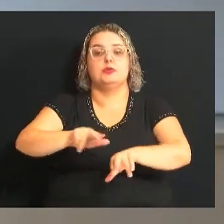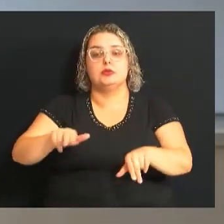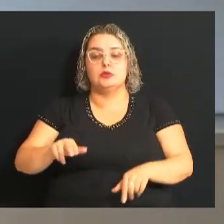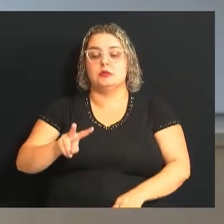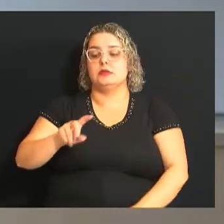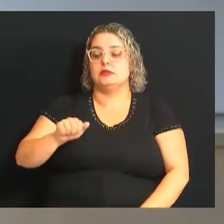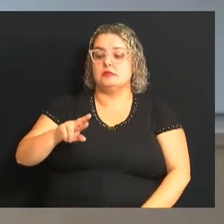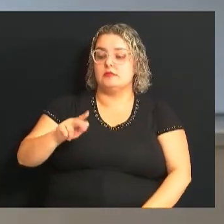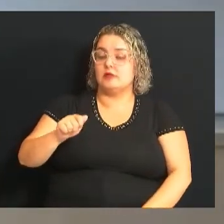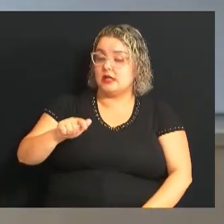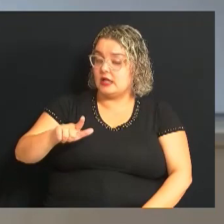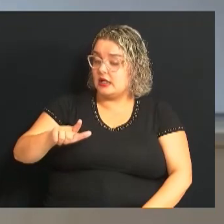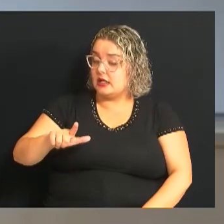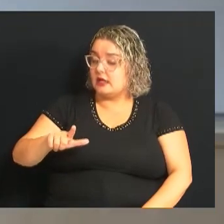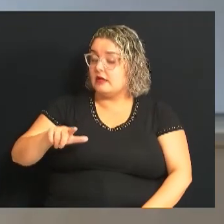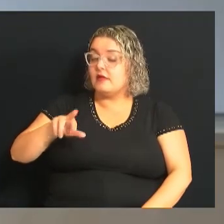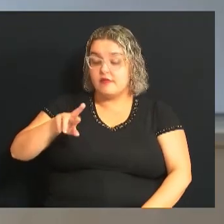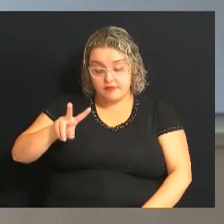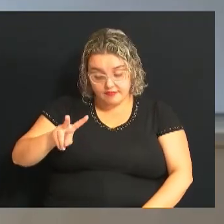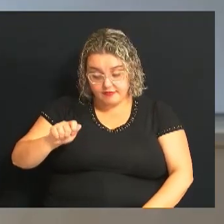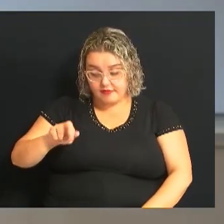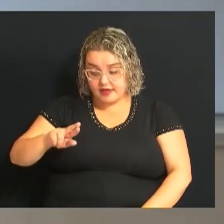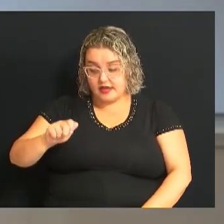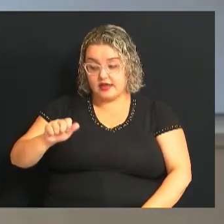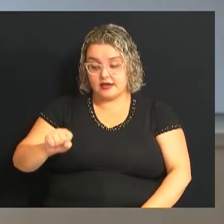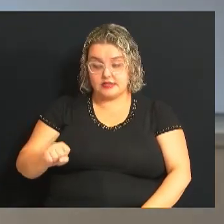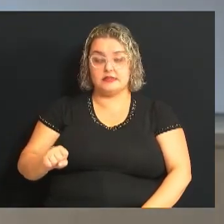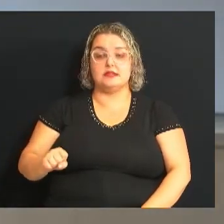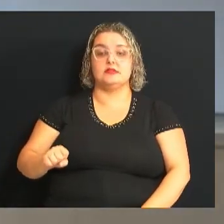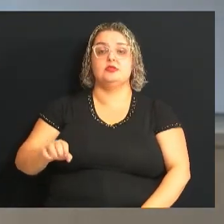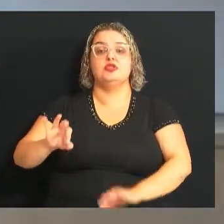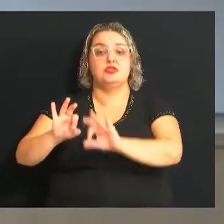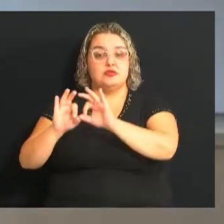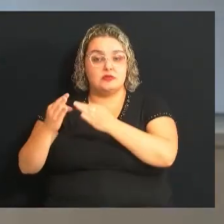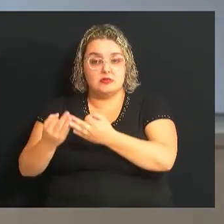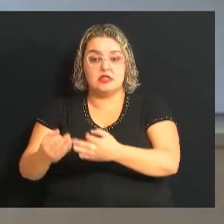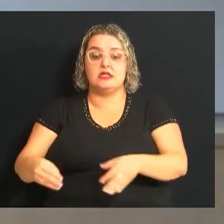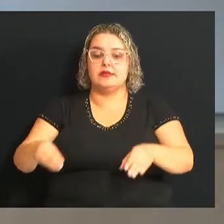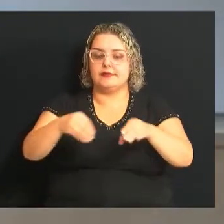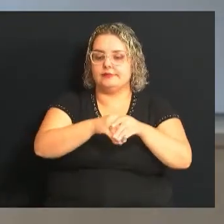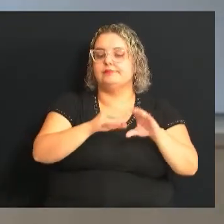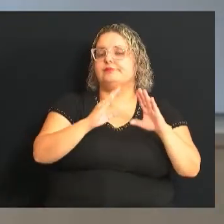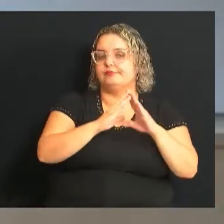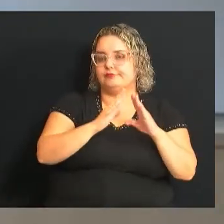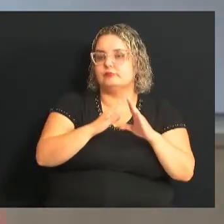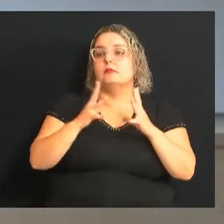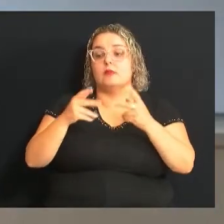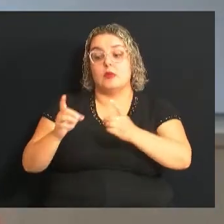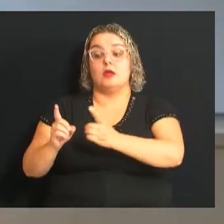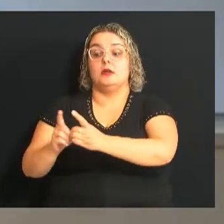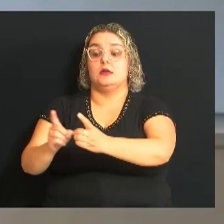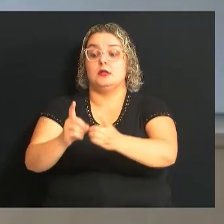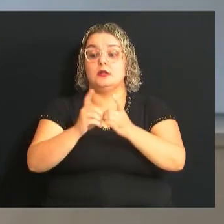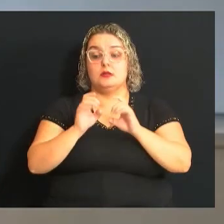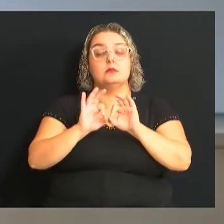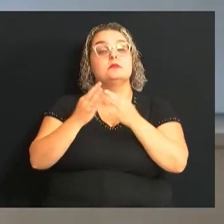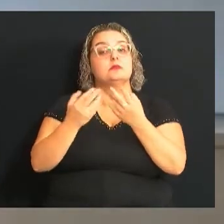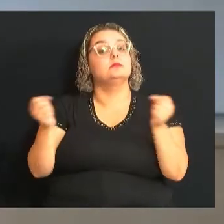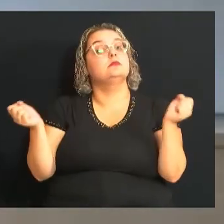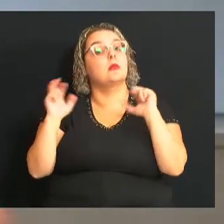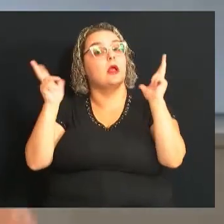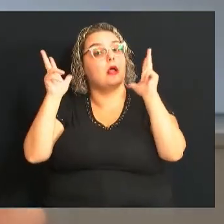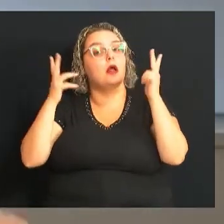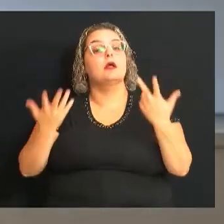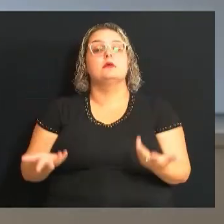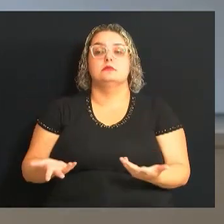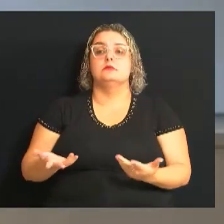nas escolas e dentro de casa. Então, todos os profissionais que atendem as famílias precisam conhecer, precisam estar de olhos bem abertos para